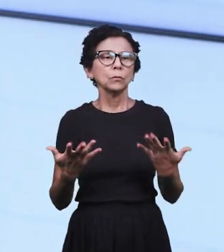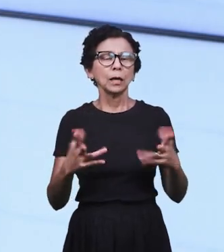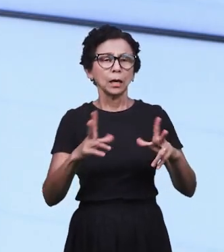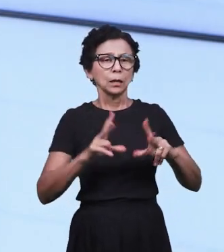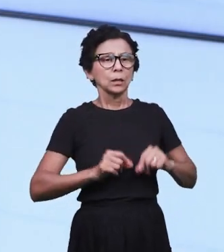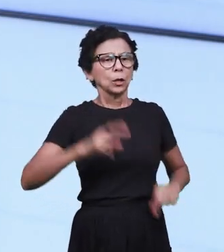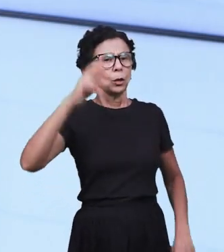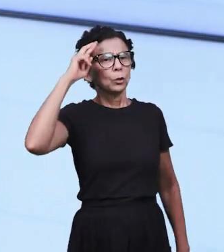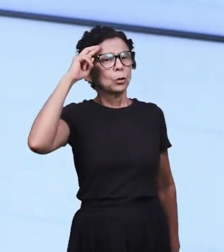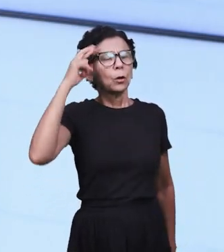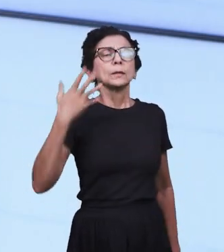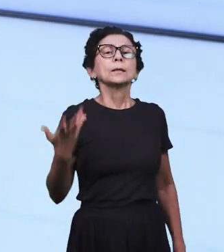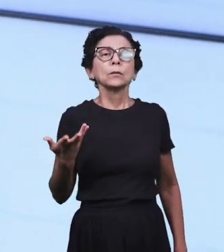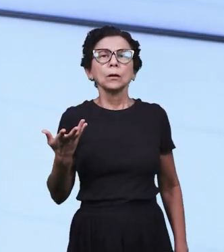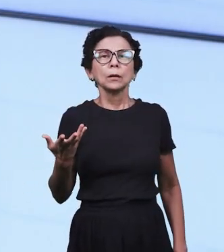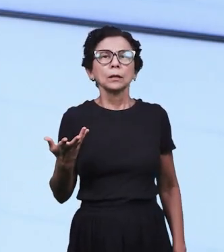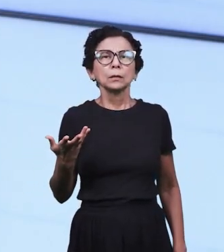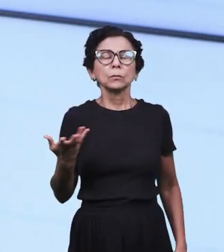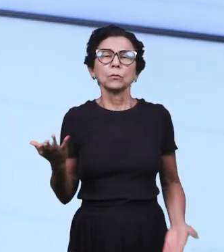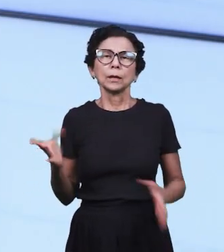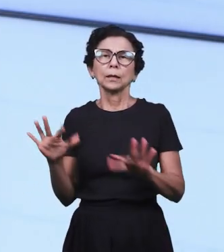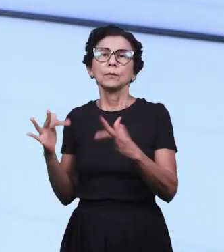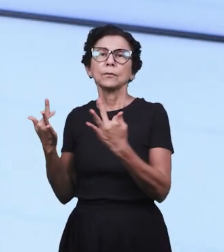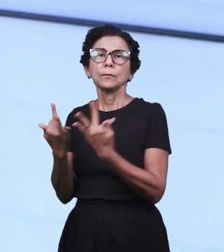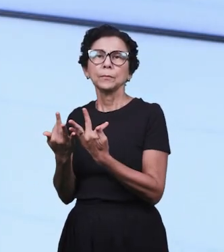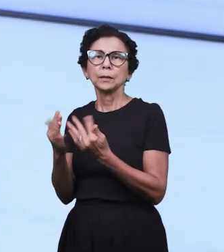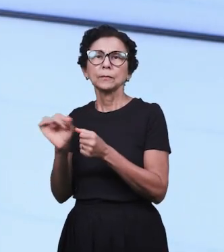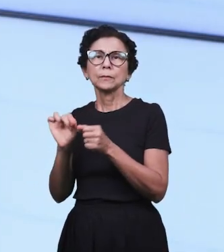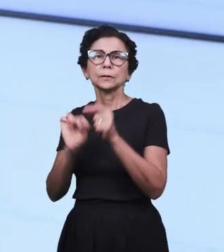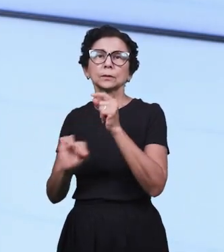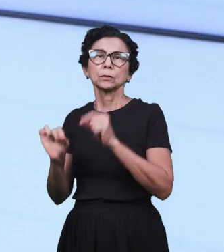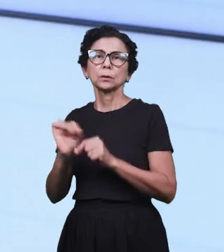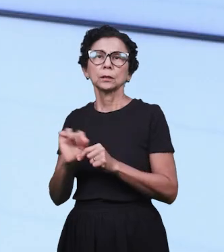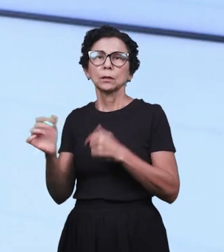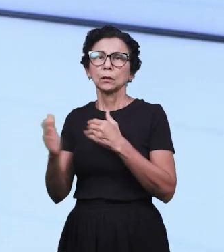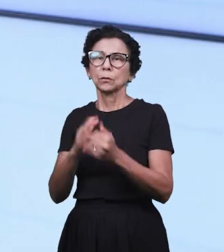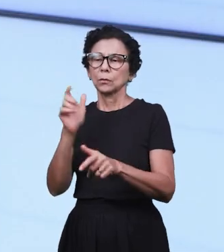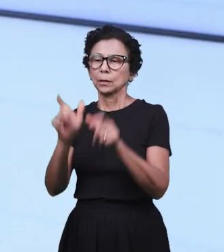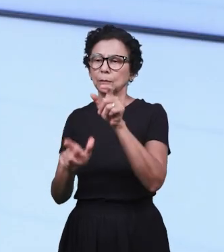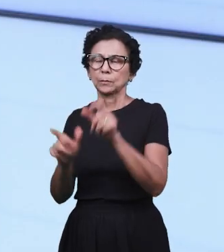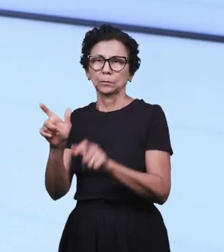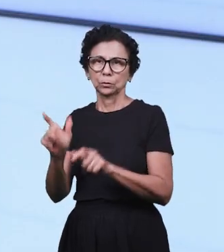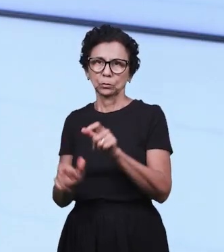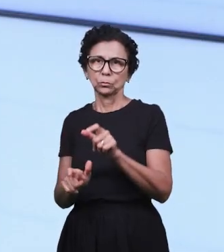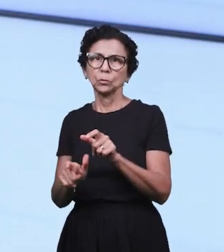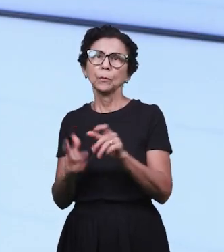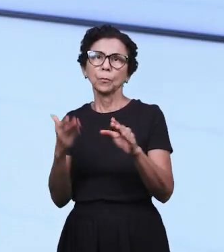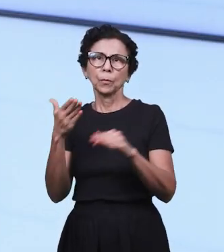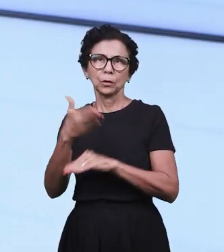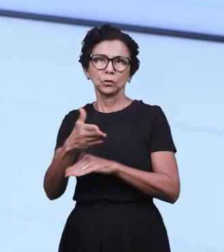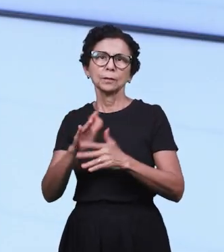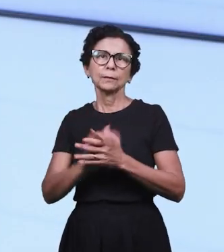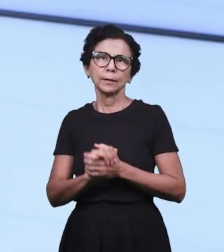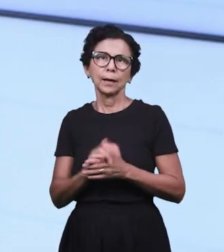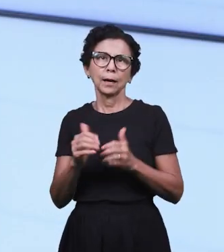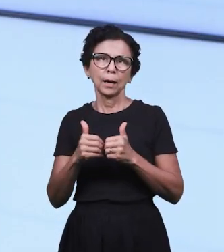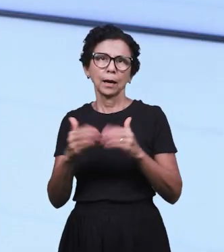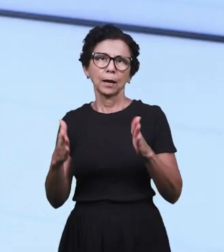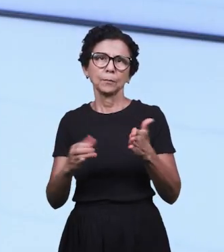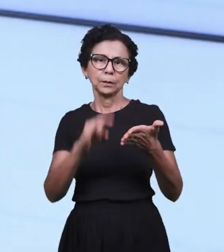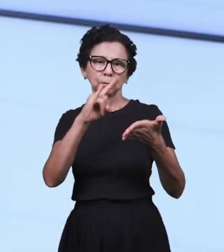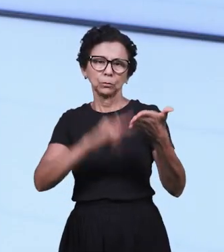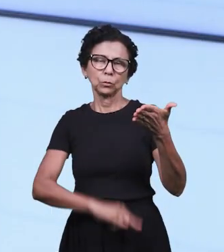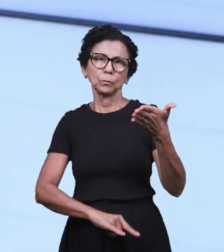não sabe o que fazer. Olha, qualquer um dos herdeiros pode abrir o inventário. Sim. Qualquer um dos herdeiros pode abrir o